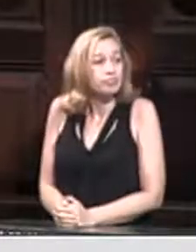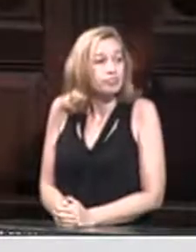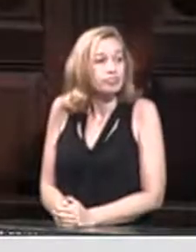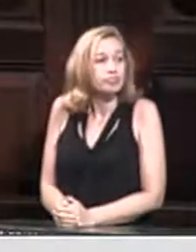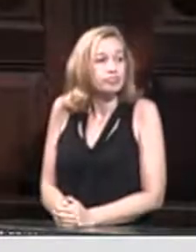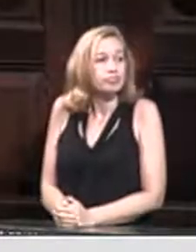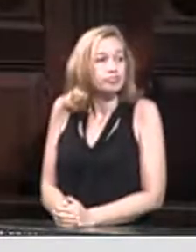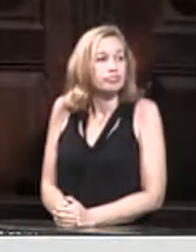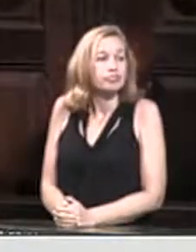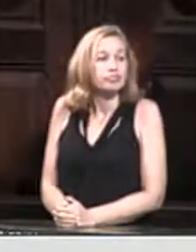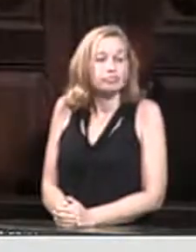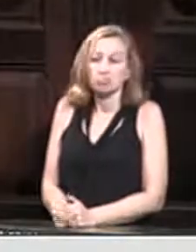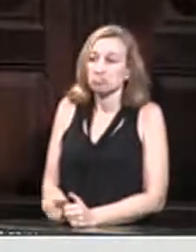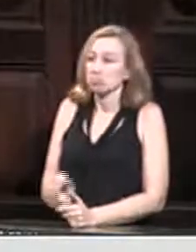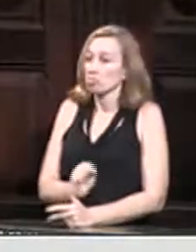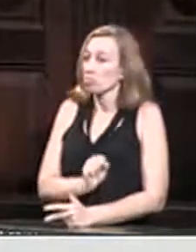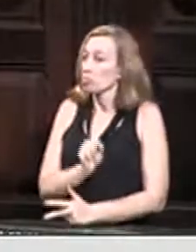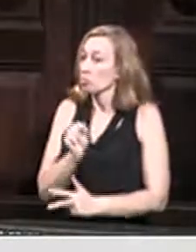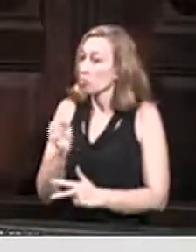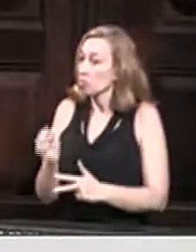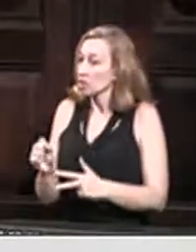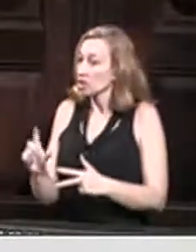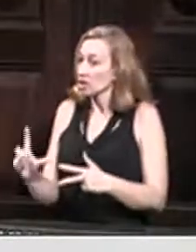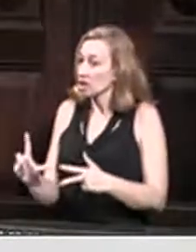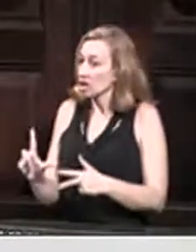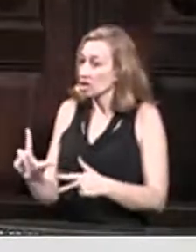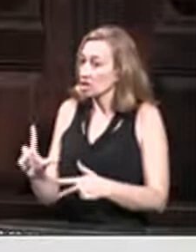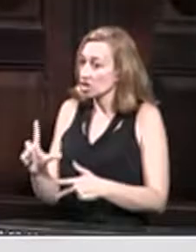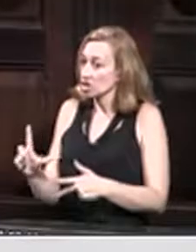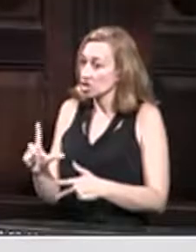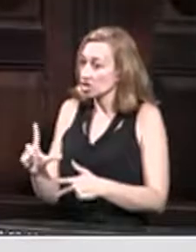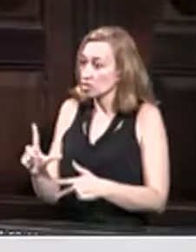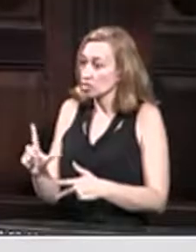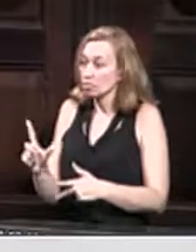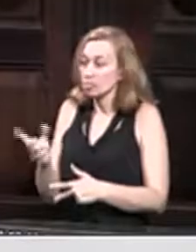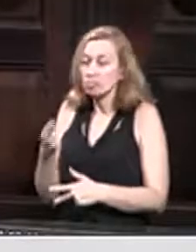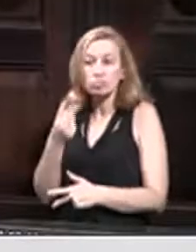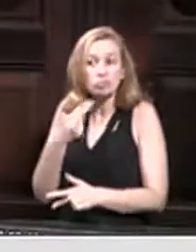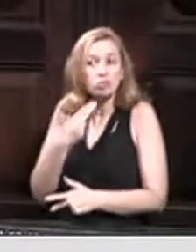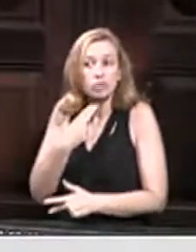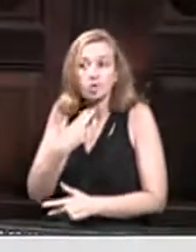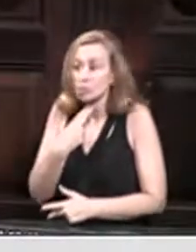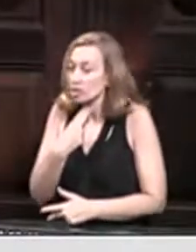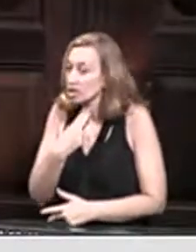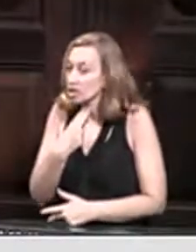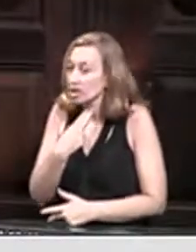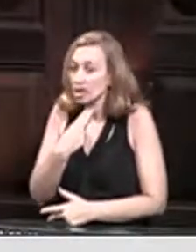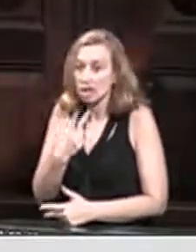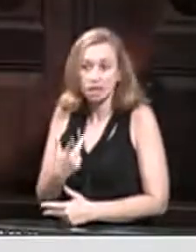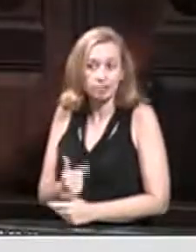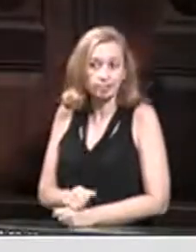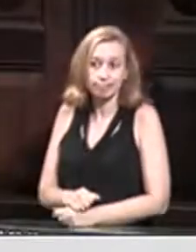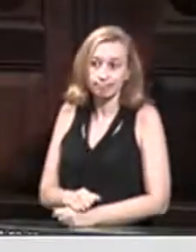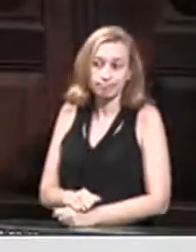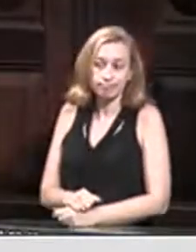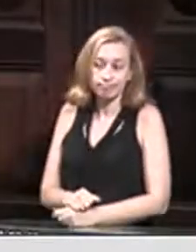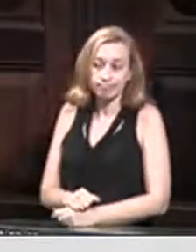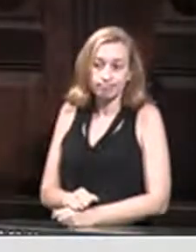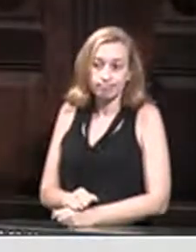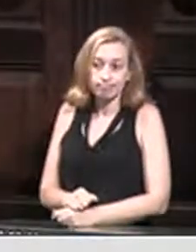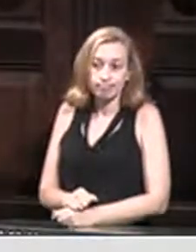o Poder Legislativo não poderia acolher